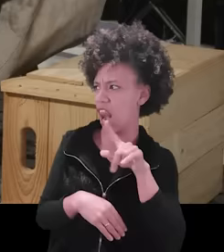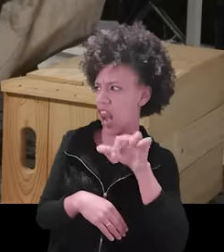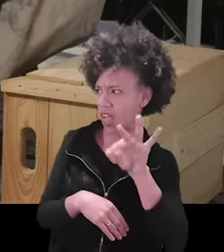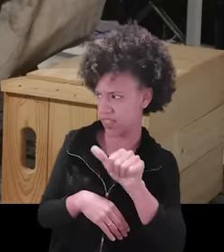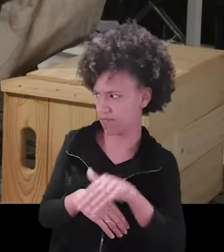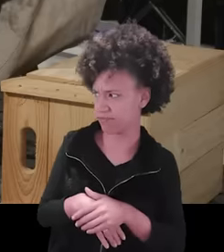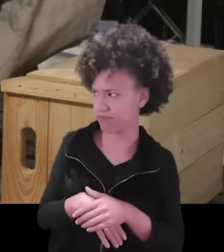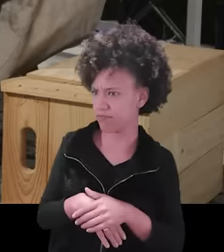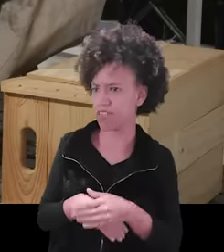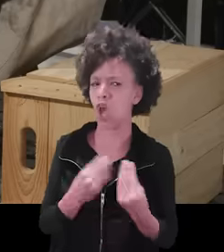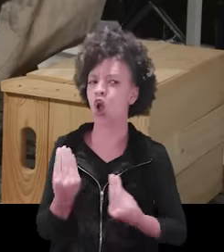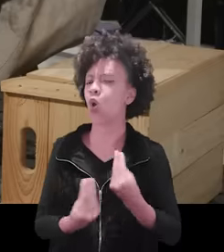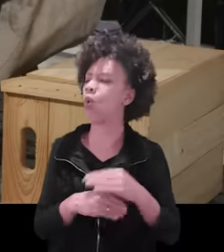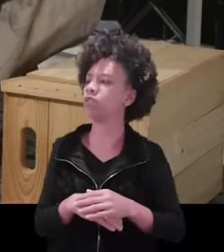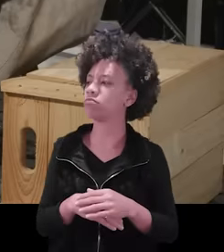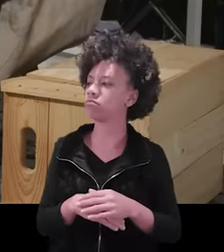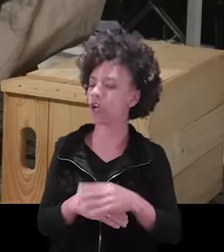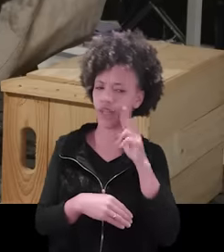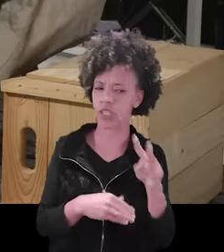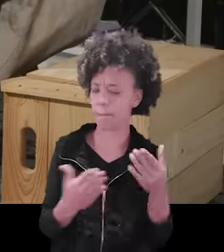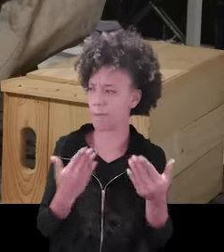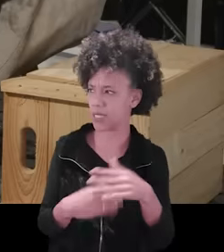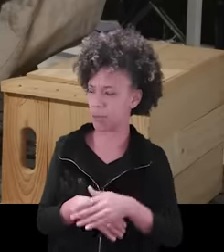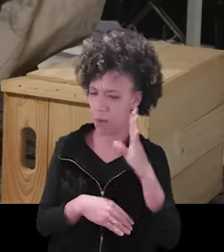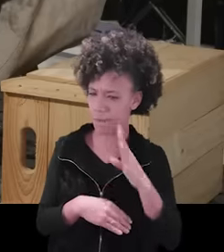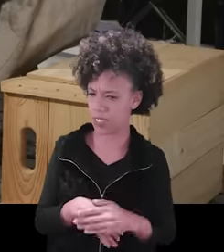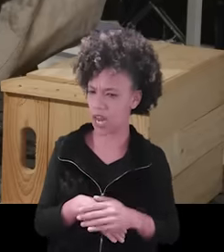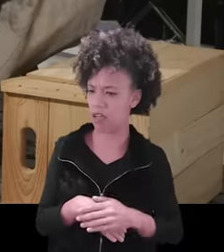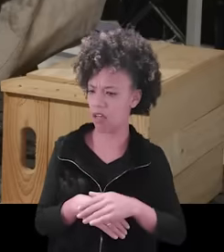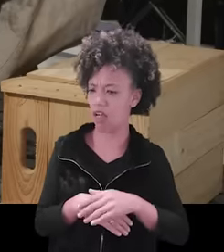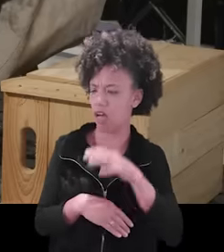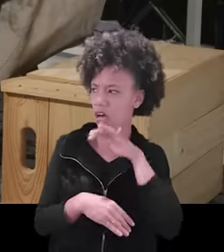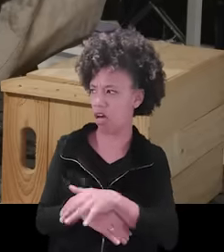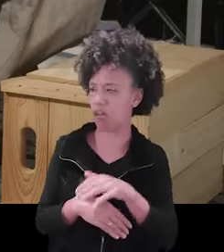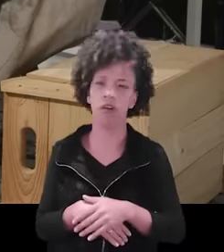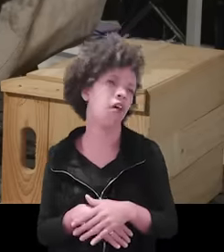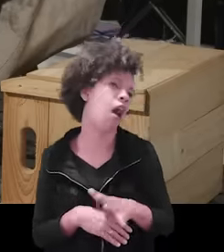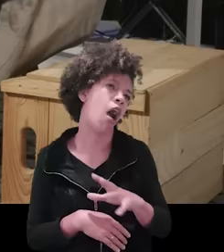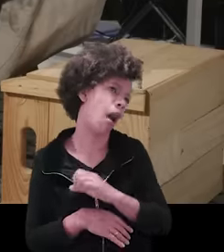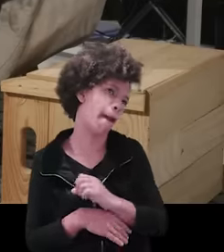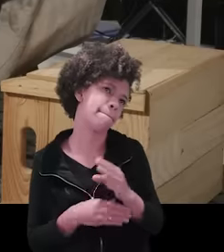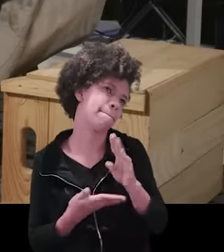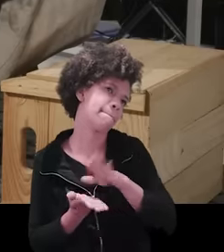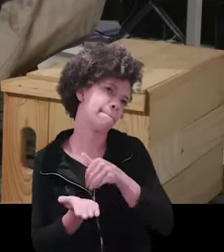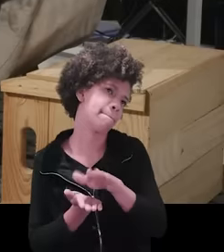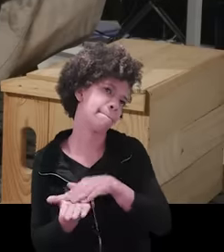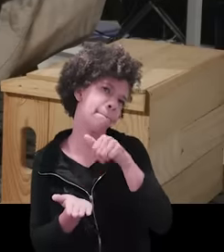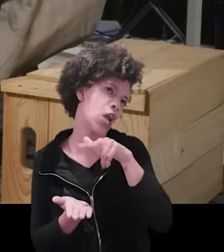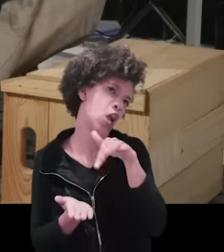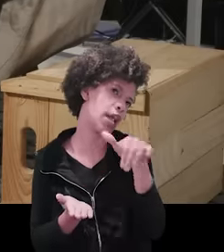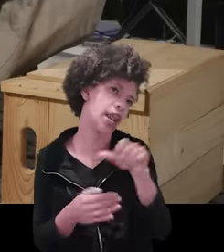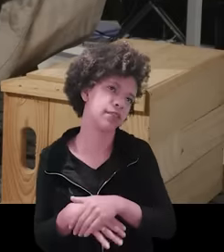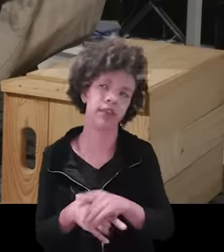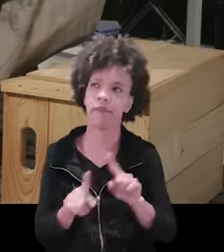o com um vira-lata é um brasileiro lá fora quanto que você vê isso do tipo I love this maionese ia mandar nós